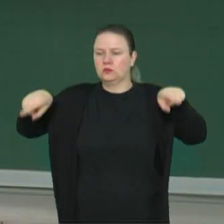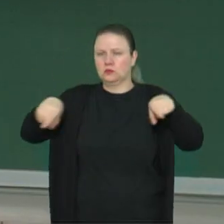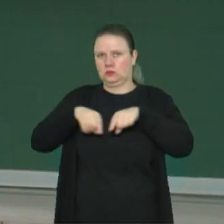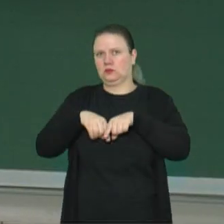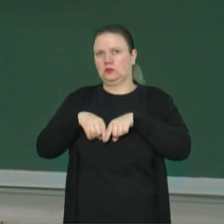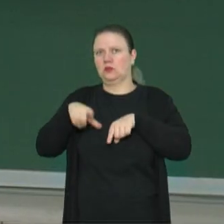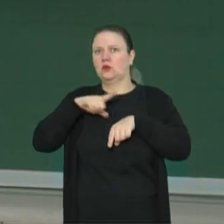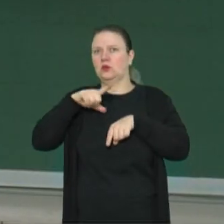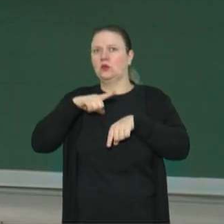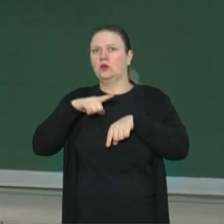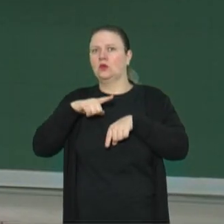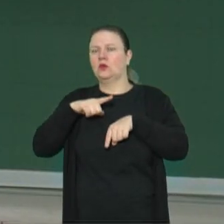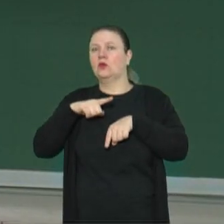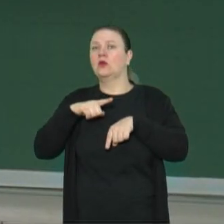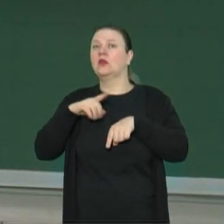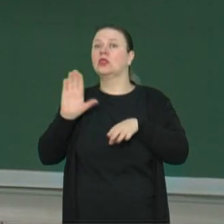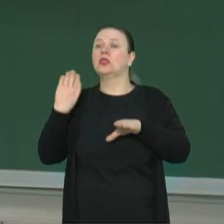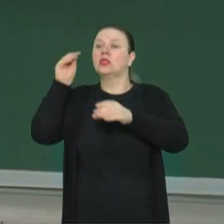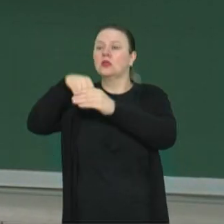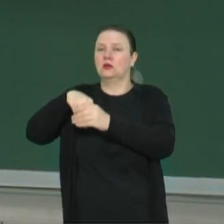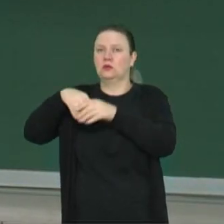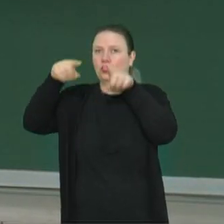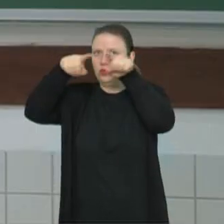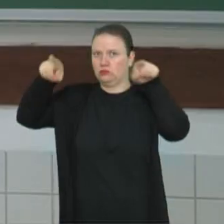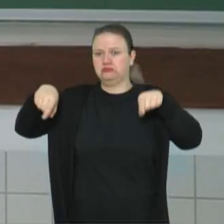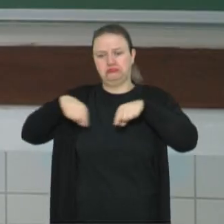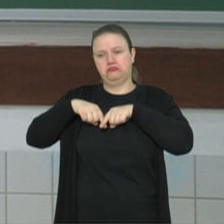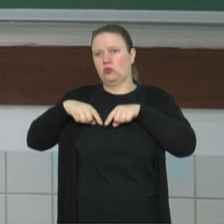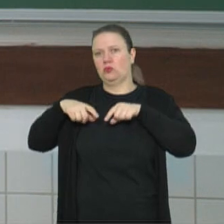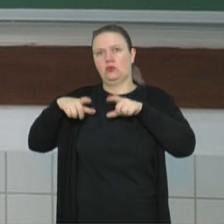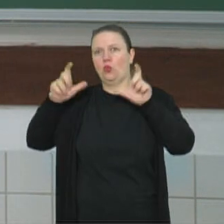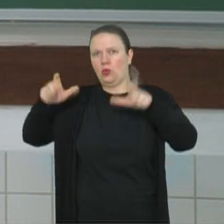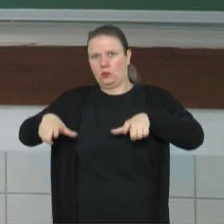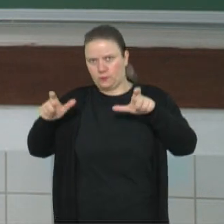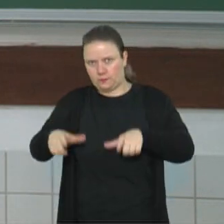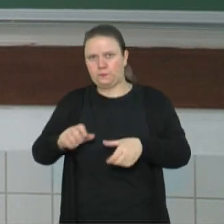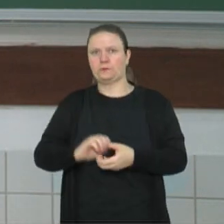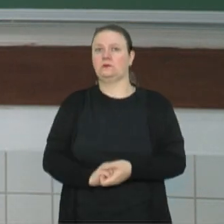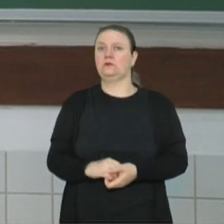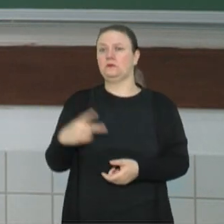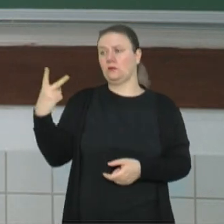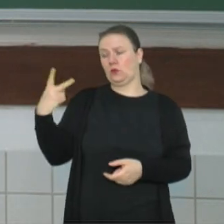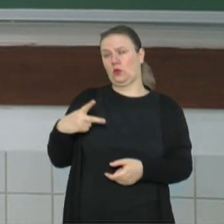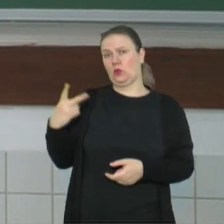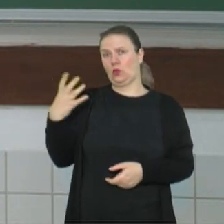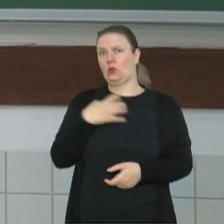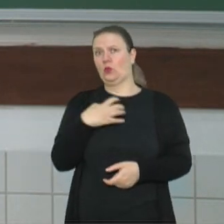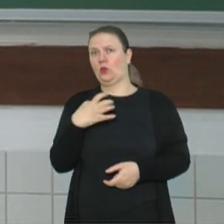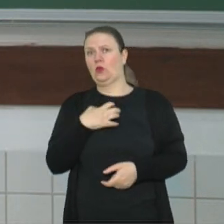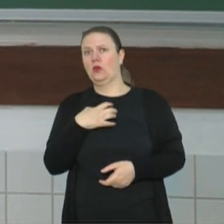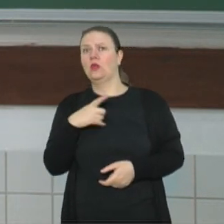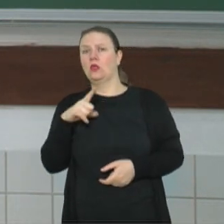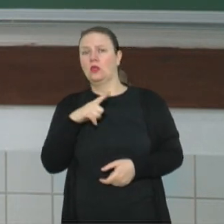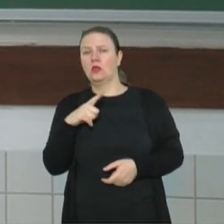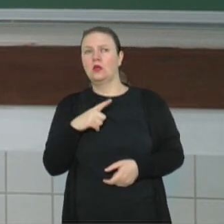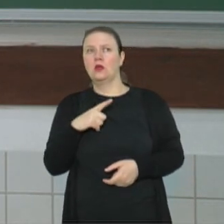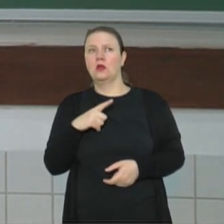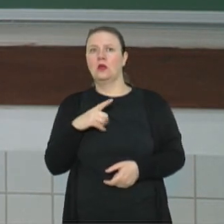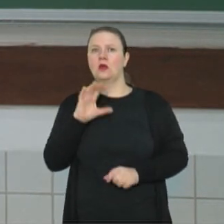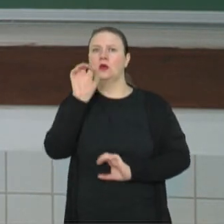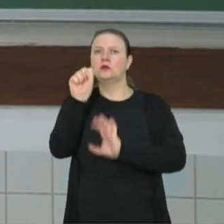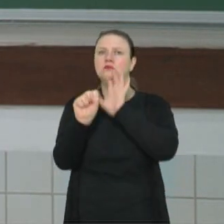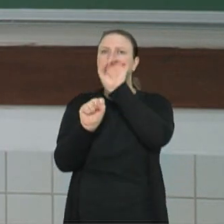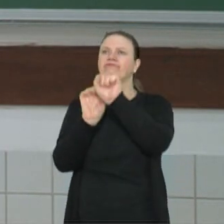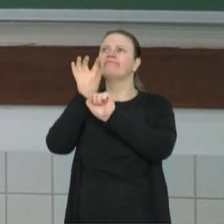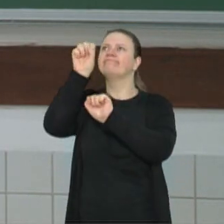escalada indoor. Então temos as duas situações, as duas manifestações de escaladas. Tem uma delas, que agora escalada, como vocês